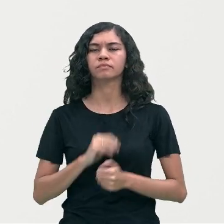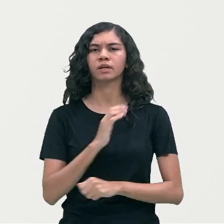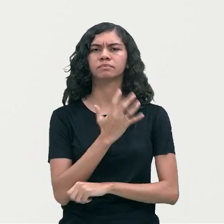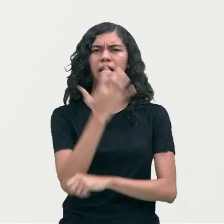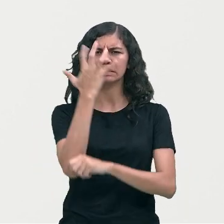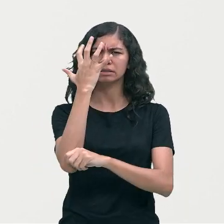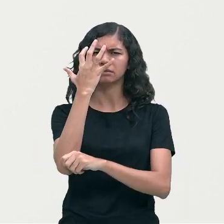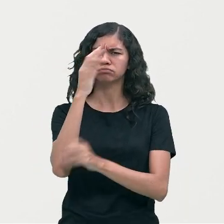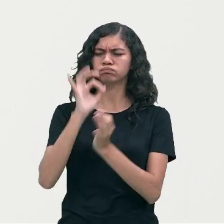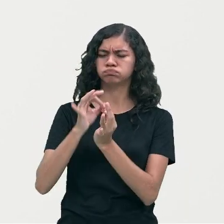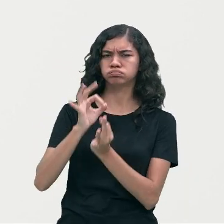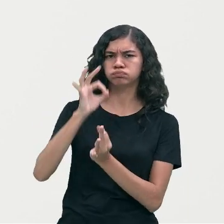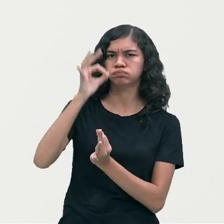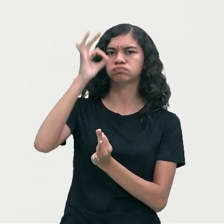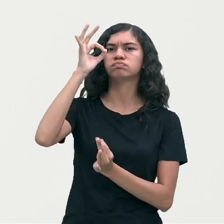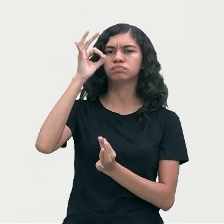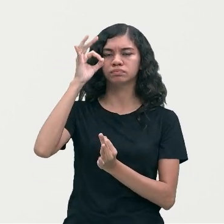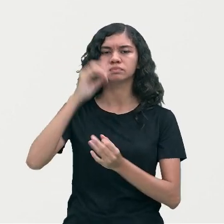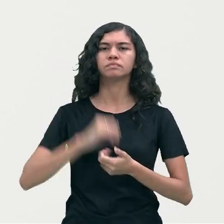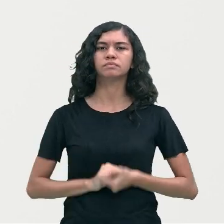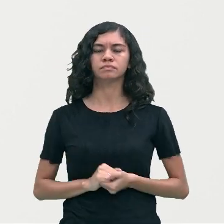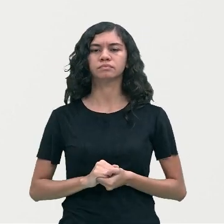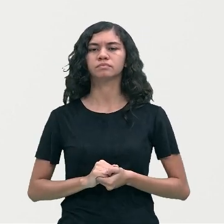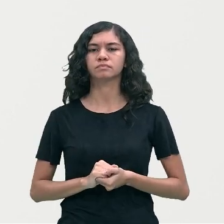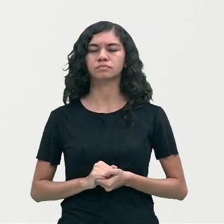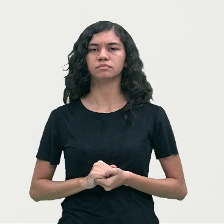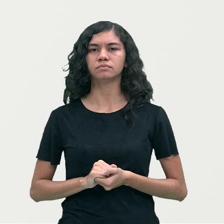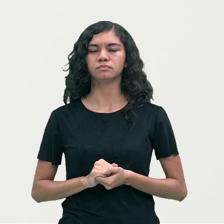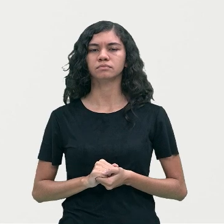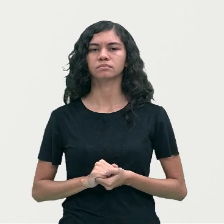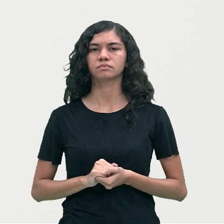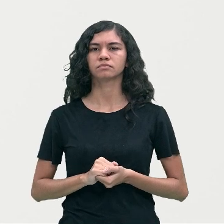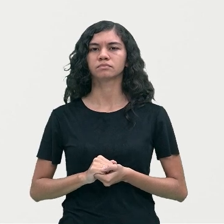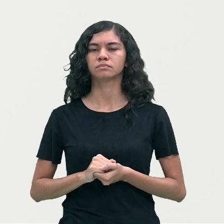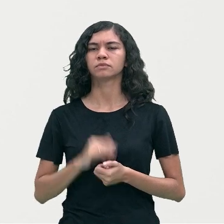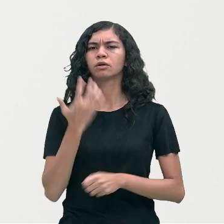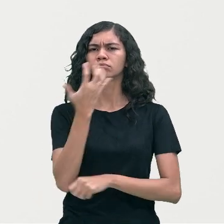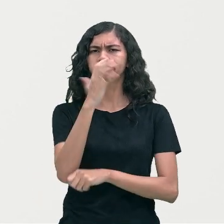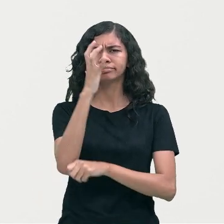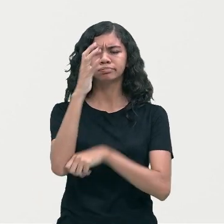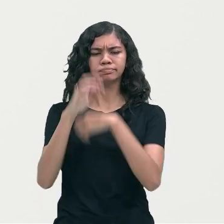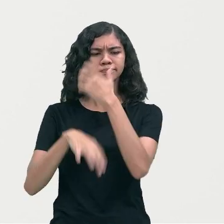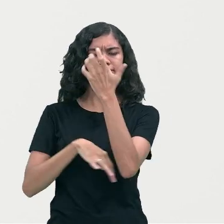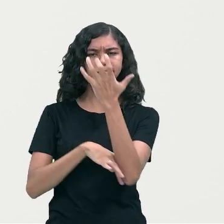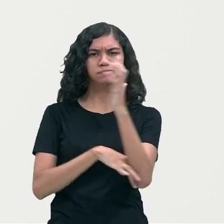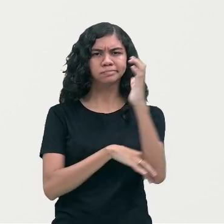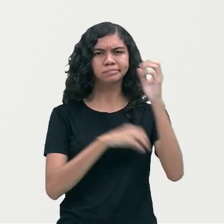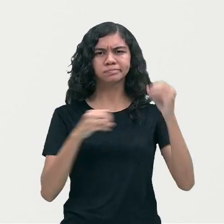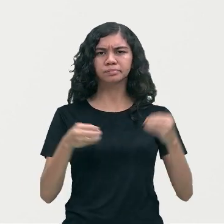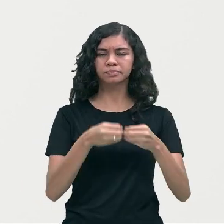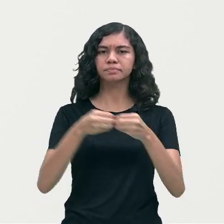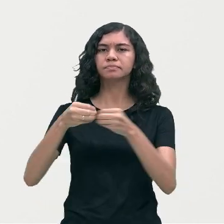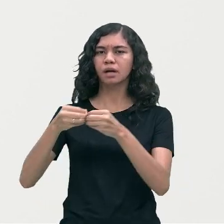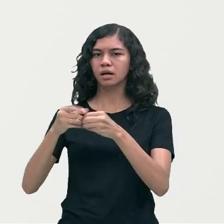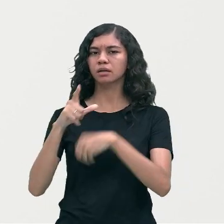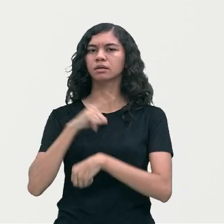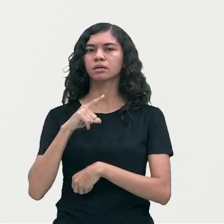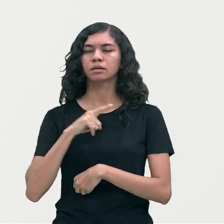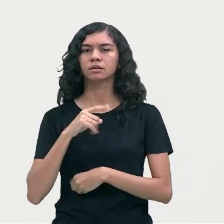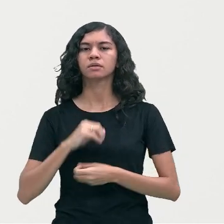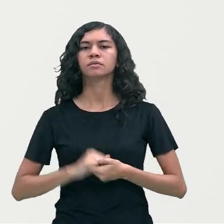extremamente altas. Como as copas vão se juntando uma à outra, né, vão ficando muito próximas, elas